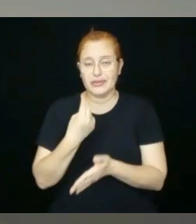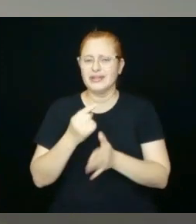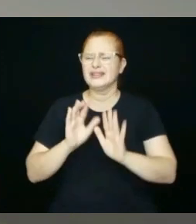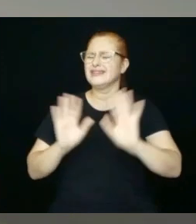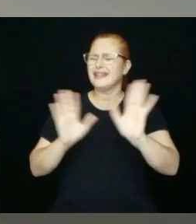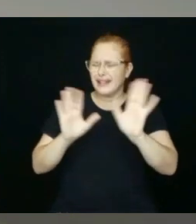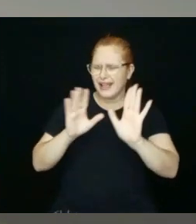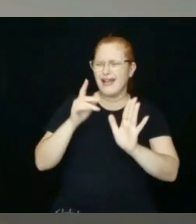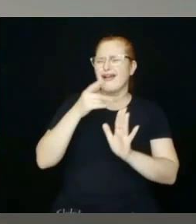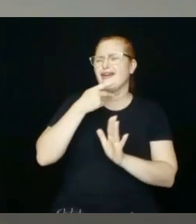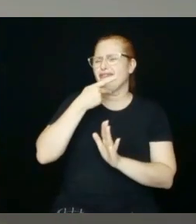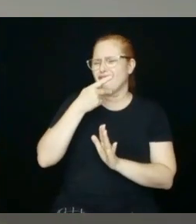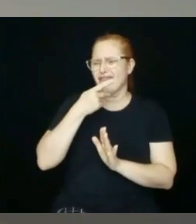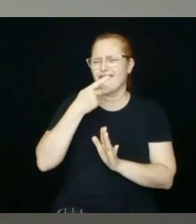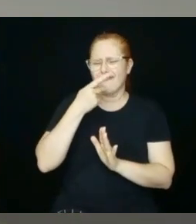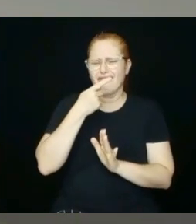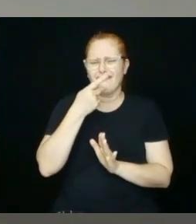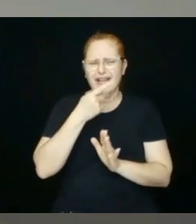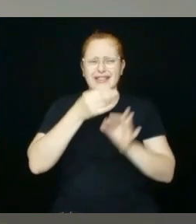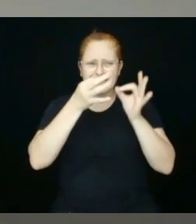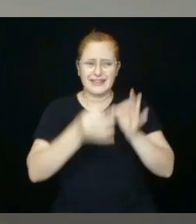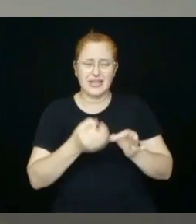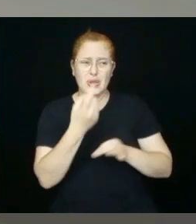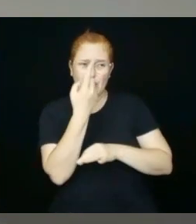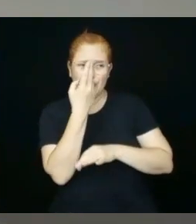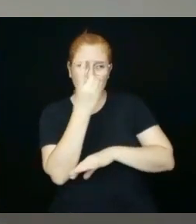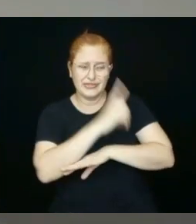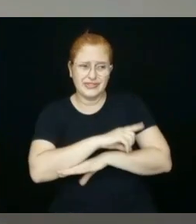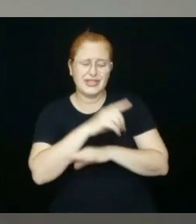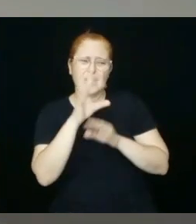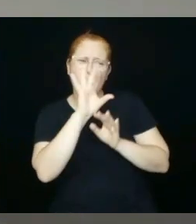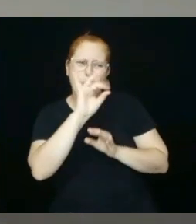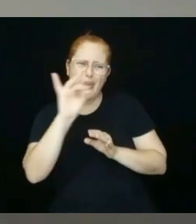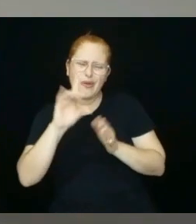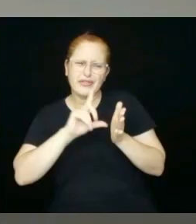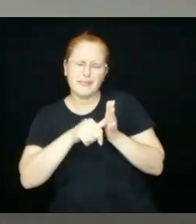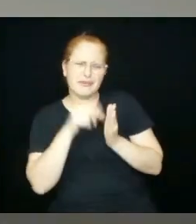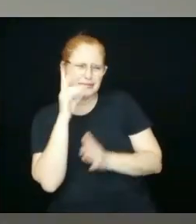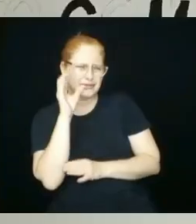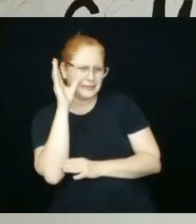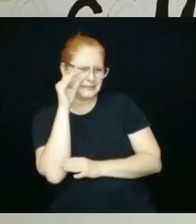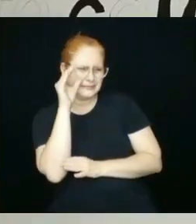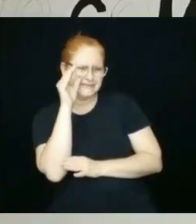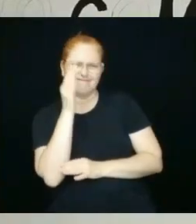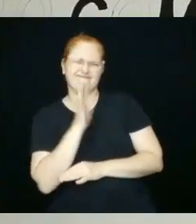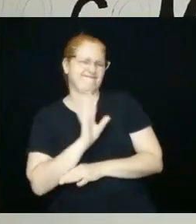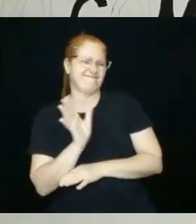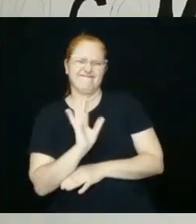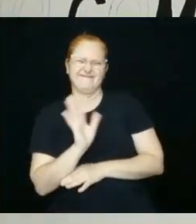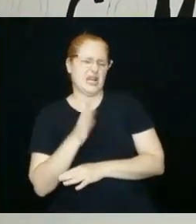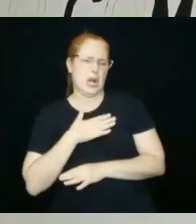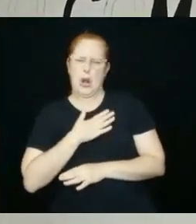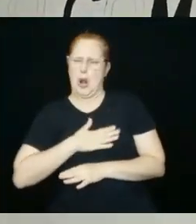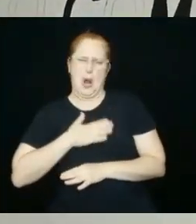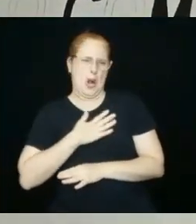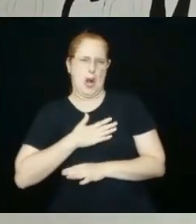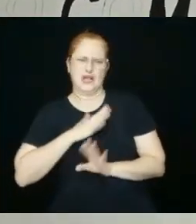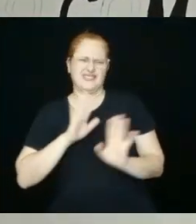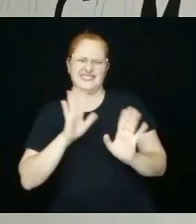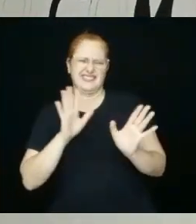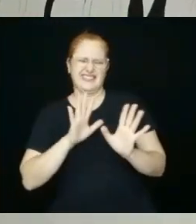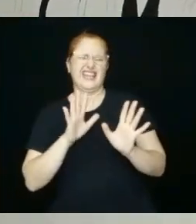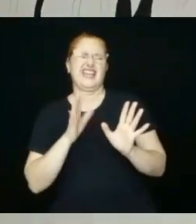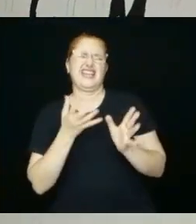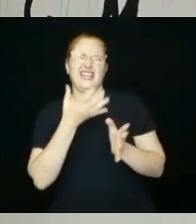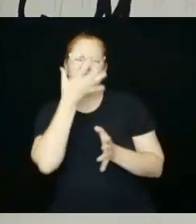falando justamente daqui, que num dos dias tu colou e depois tu ficou olhando e tu disse, não gostei, eu acho que não, isso